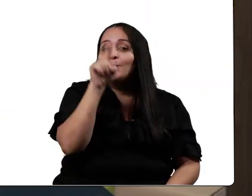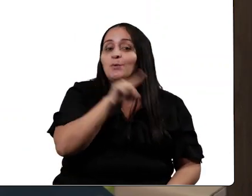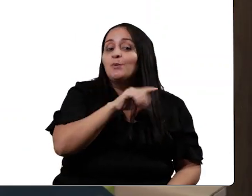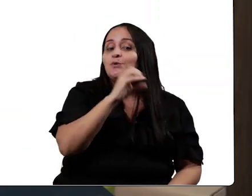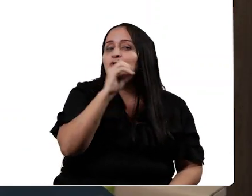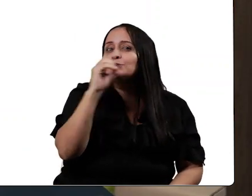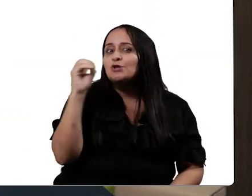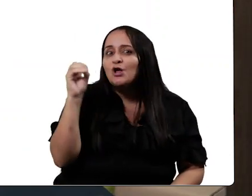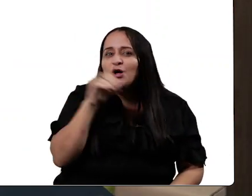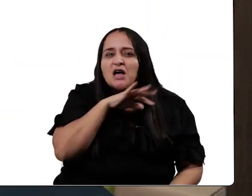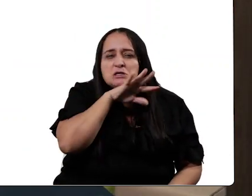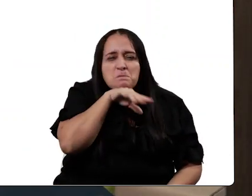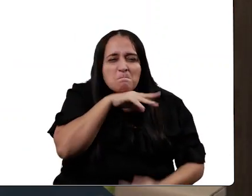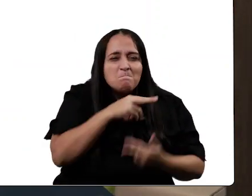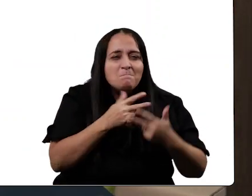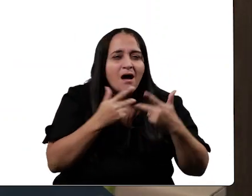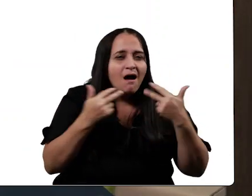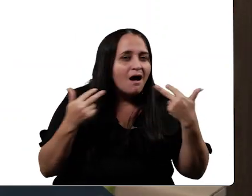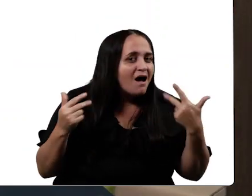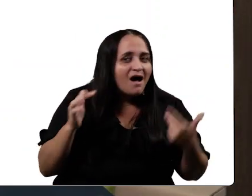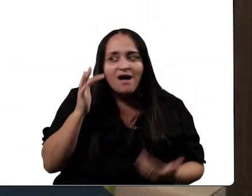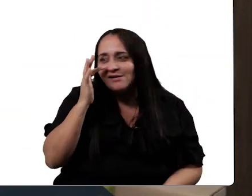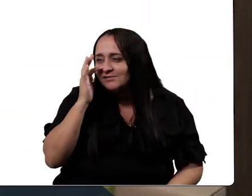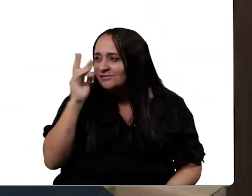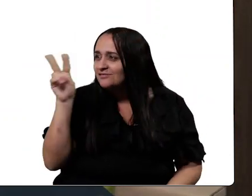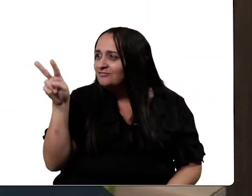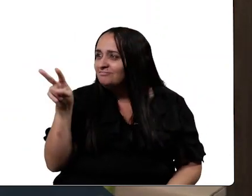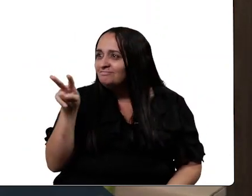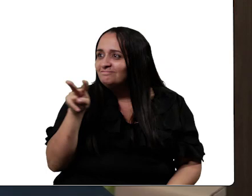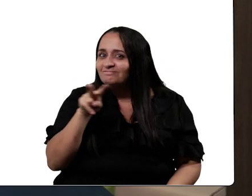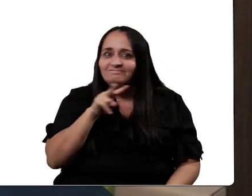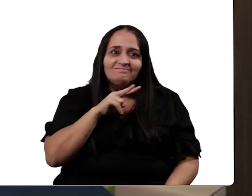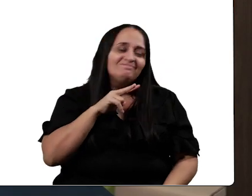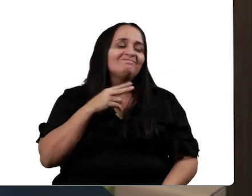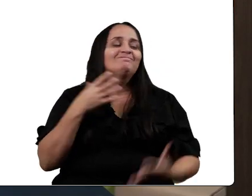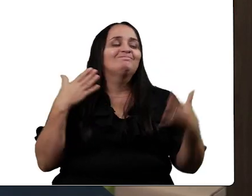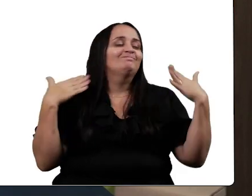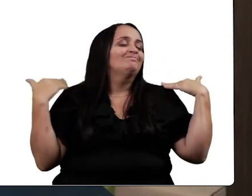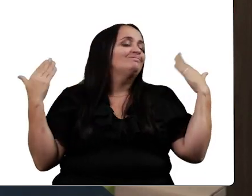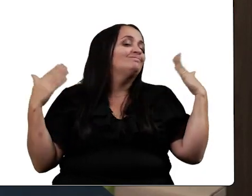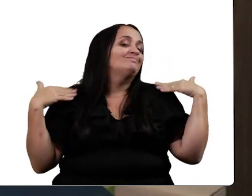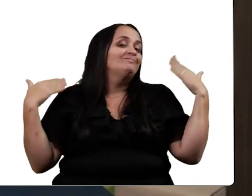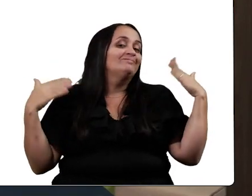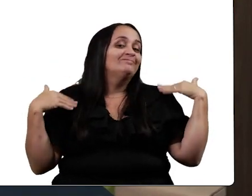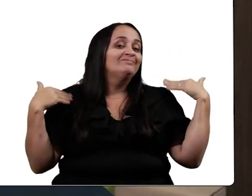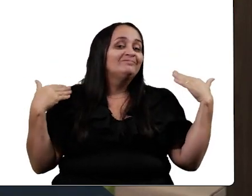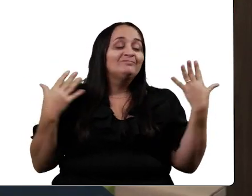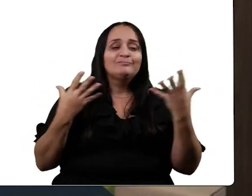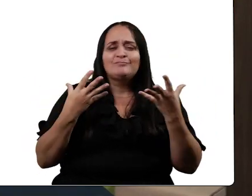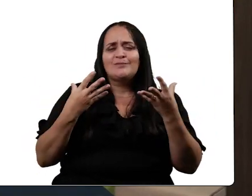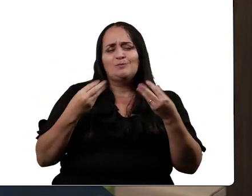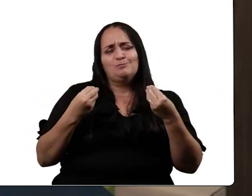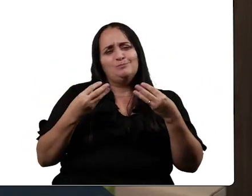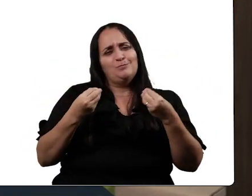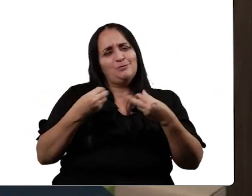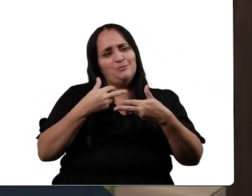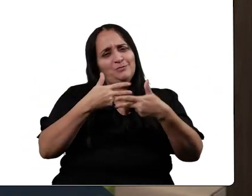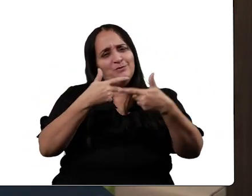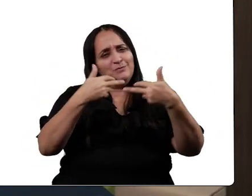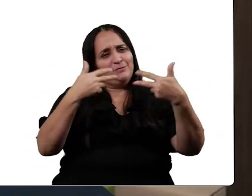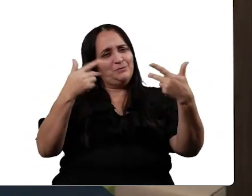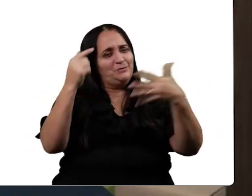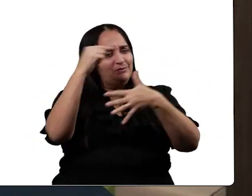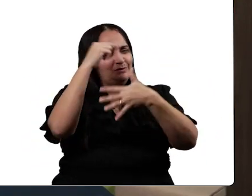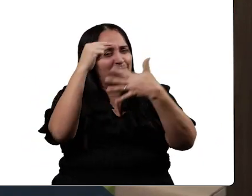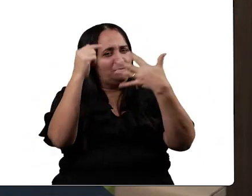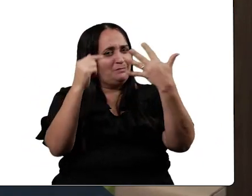tem mesmo uma infinidade de locais para a gente passear. E como é tanta variedade de coisas, a gente não pode